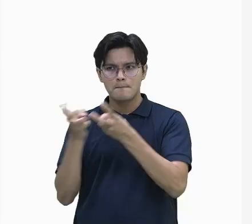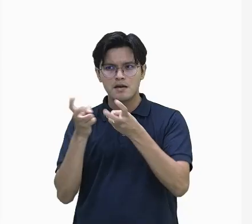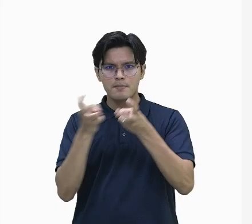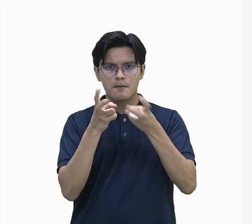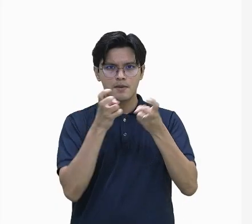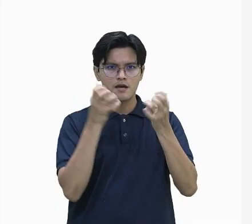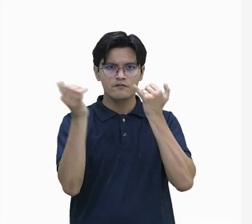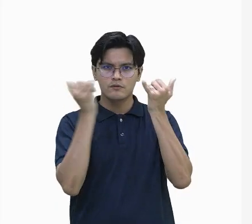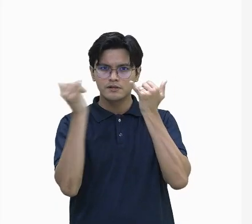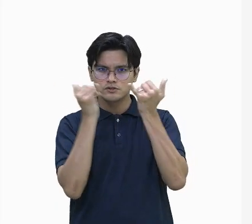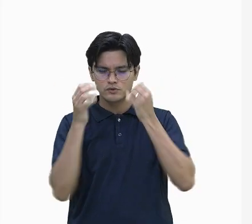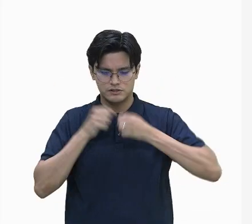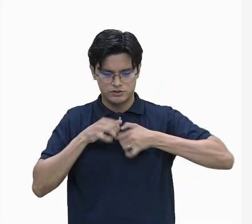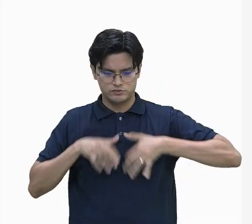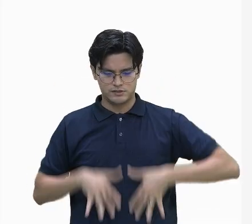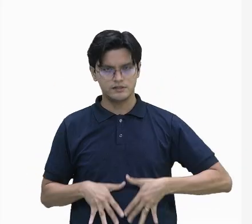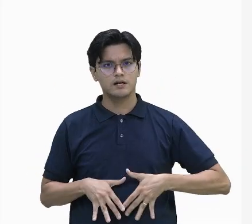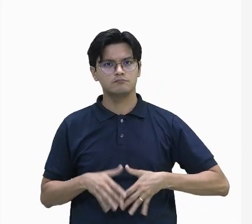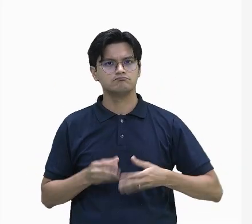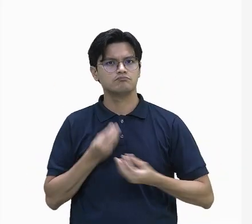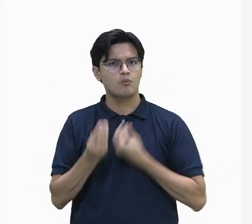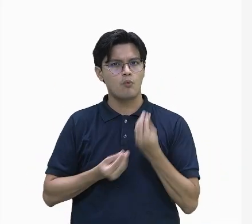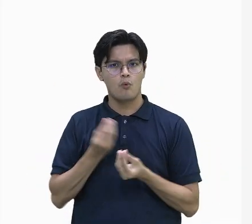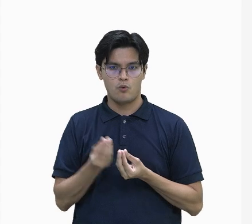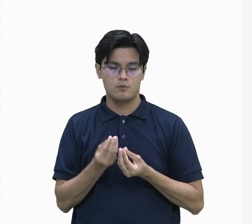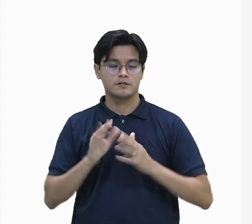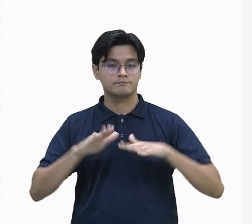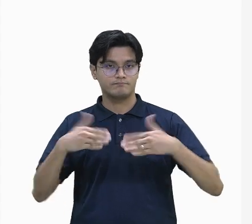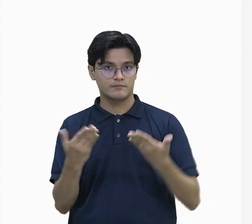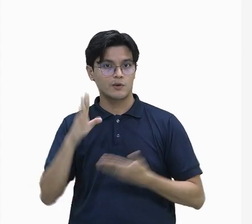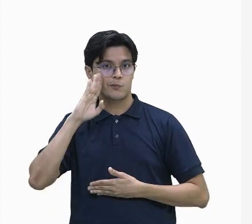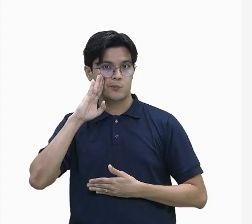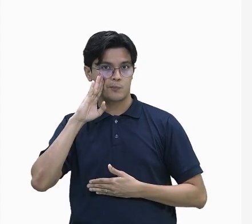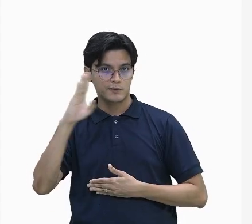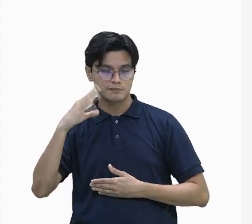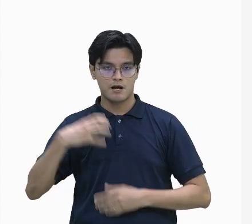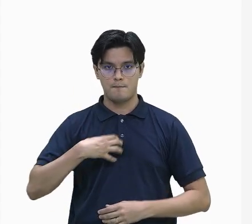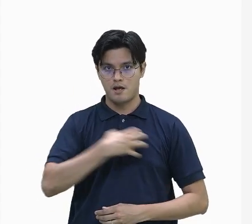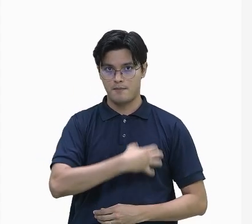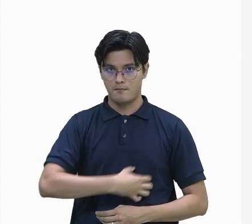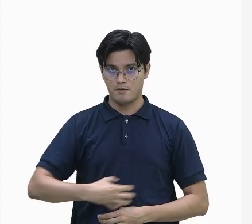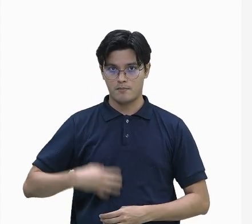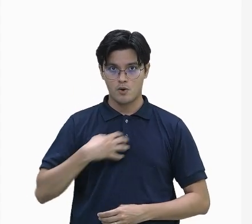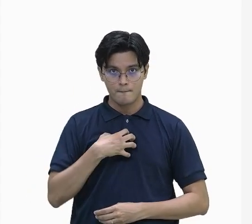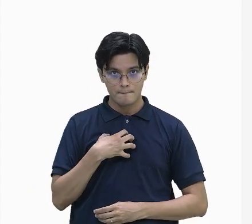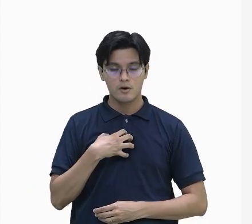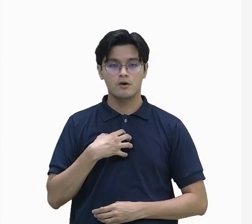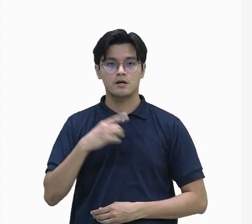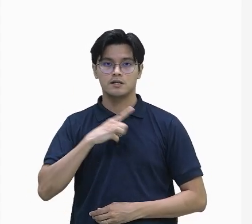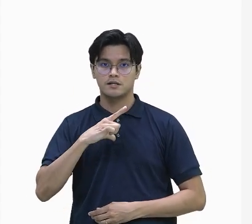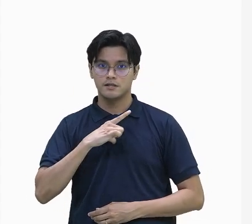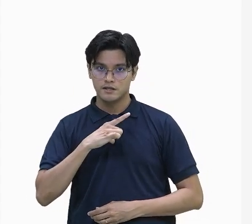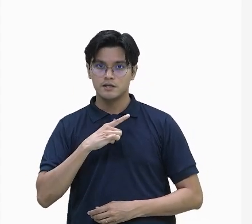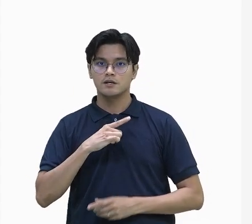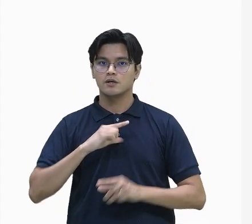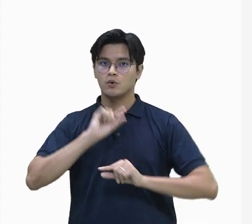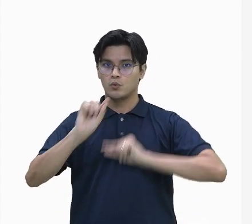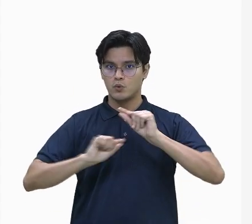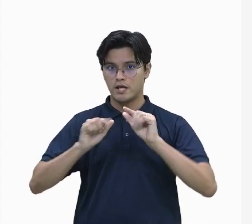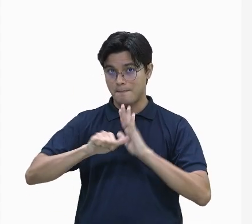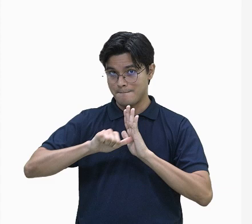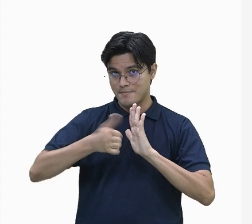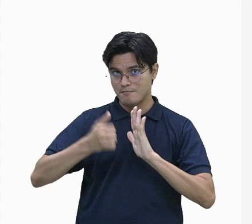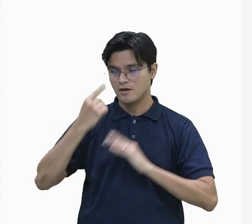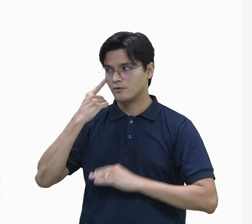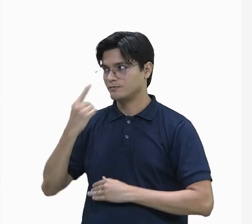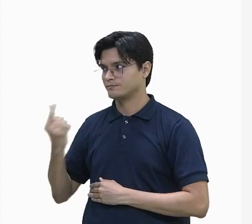conhecimento agora. Então, os principais órgãos sensoriais que separamos para vocês aqui, nós vamos começar pelos